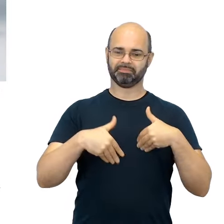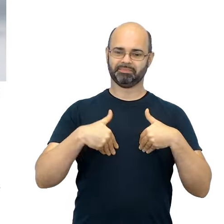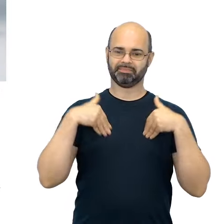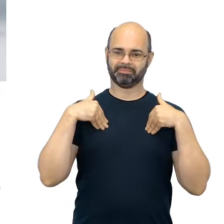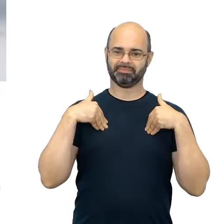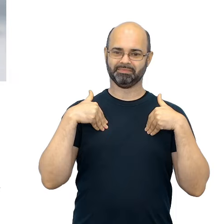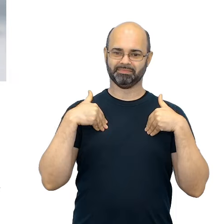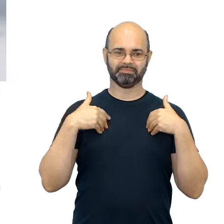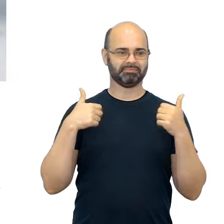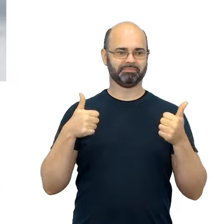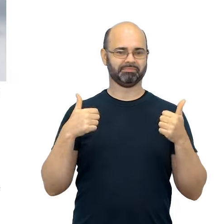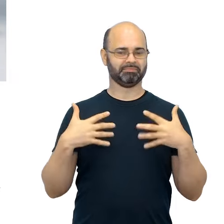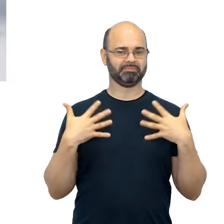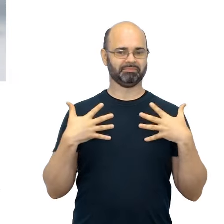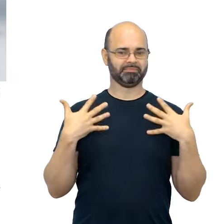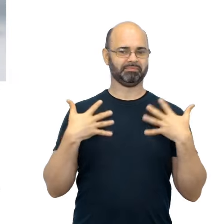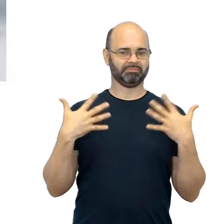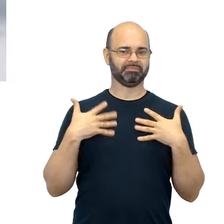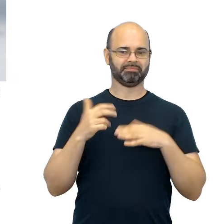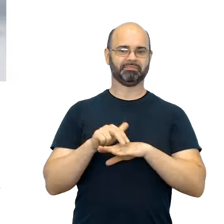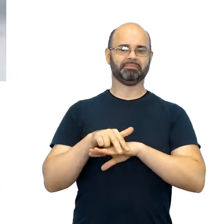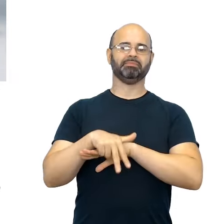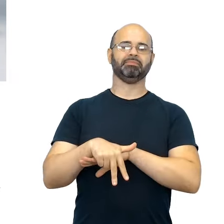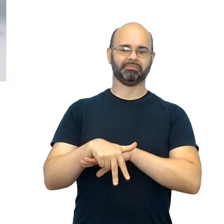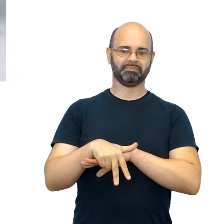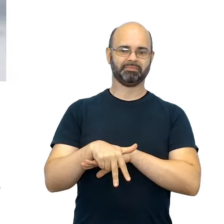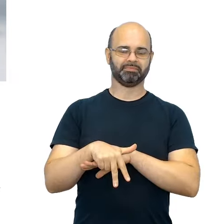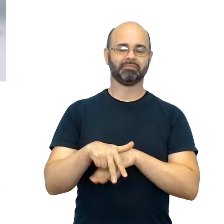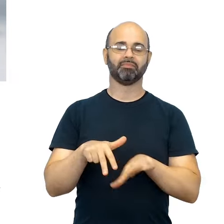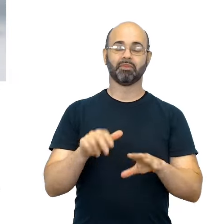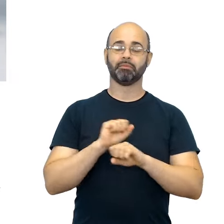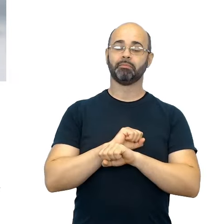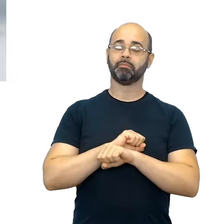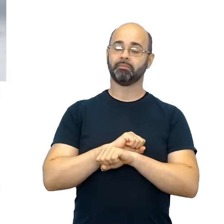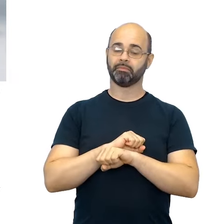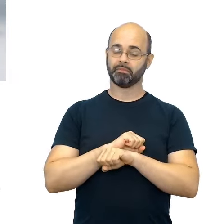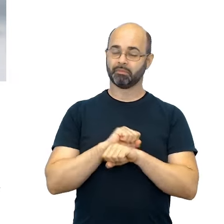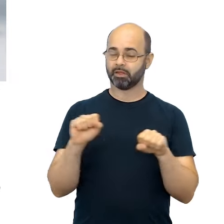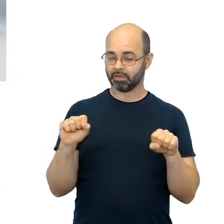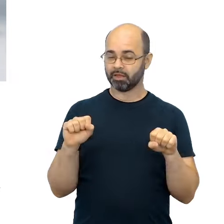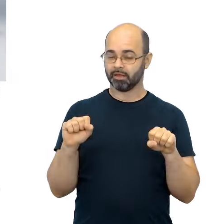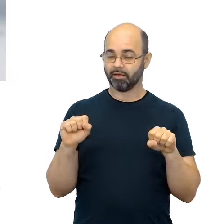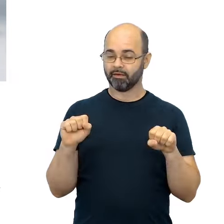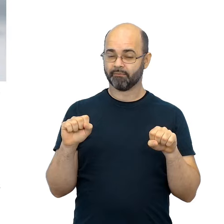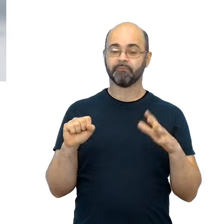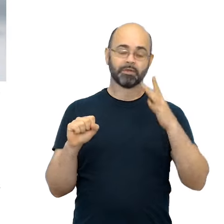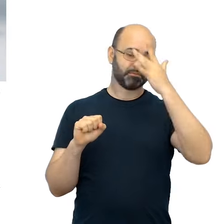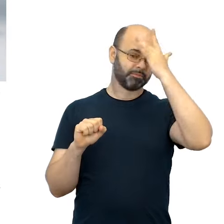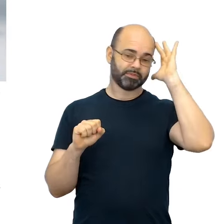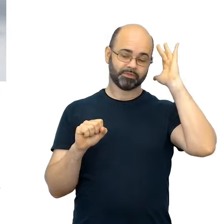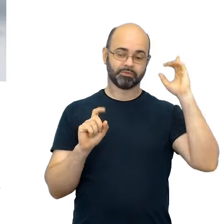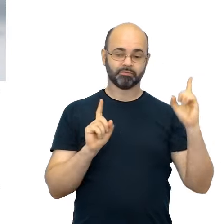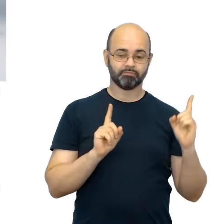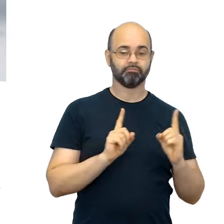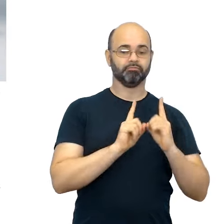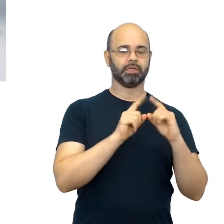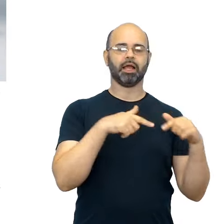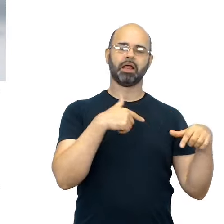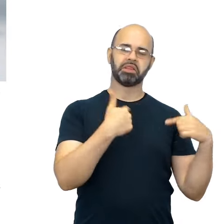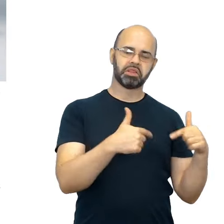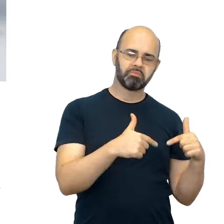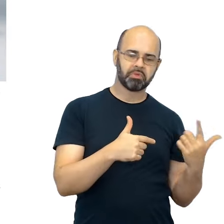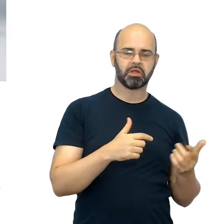e cabe lembrar que logo pela manhã, quando nós encontramos com as pessoas no nosso trabalho